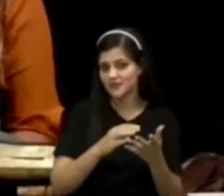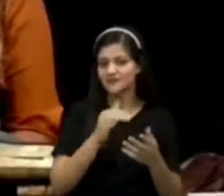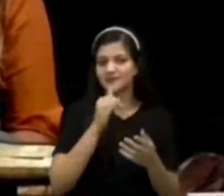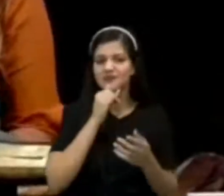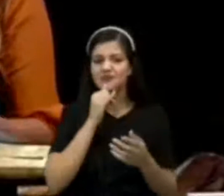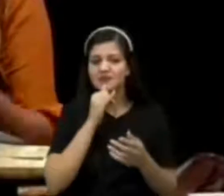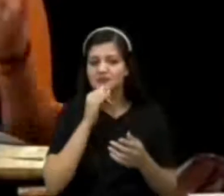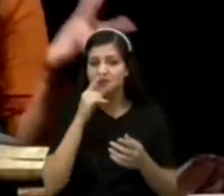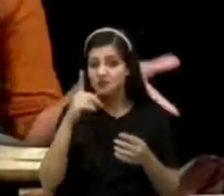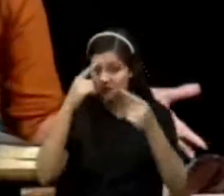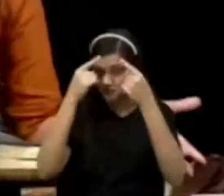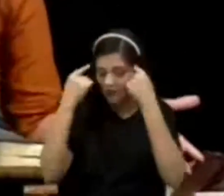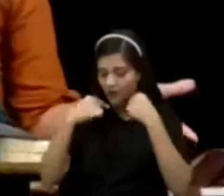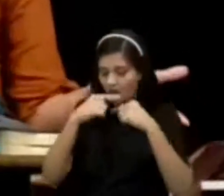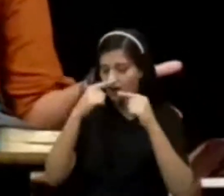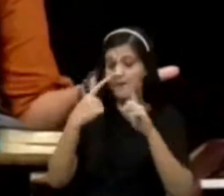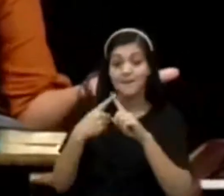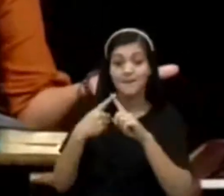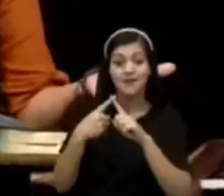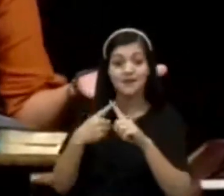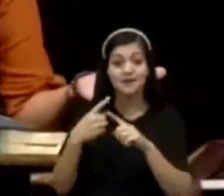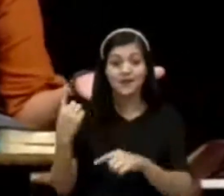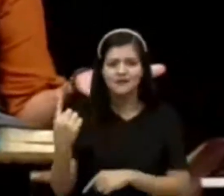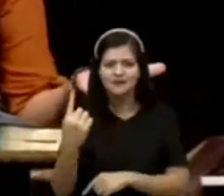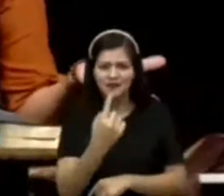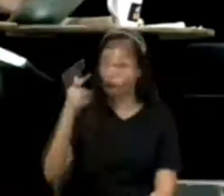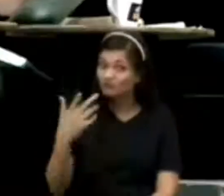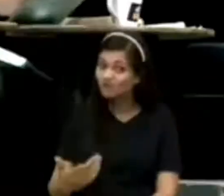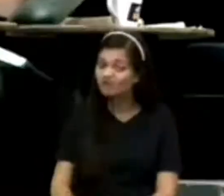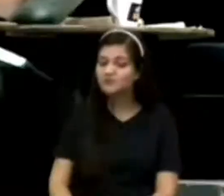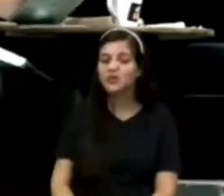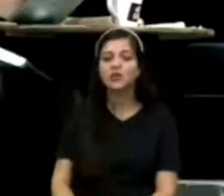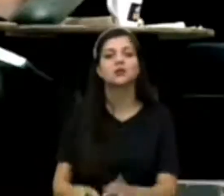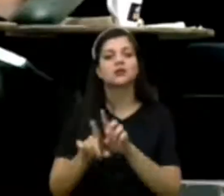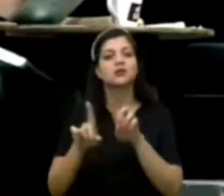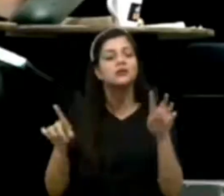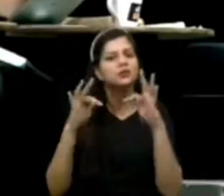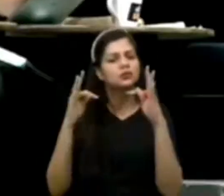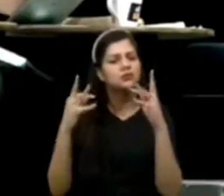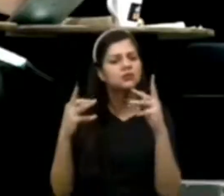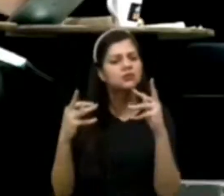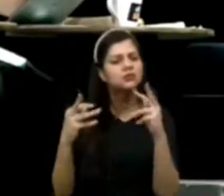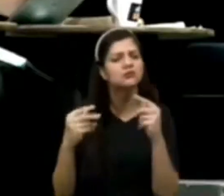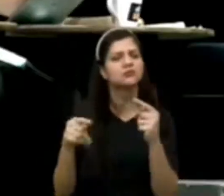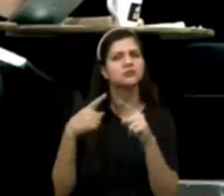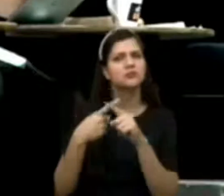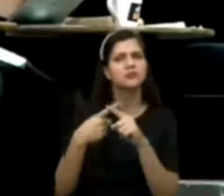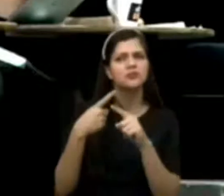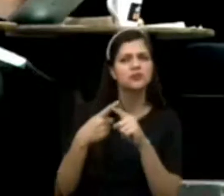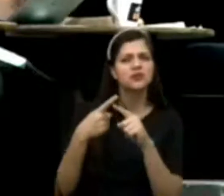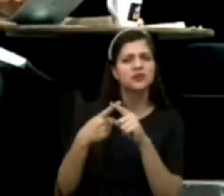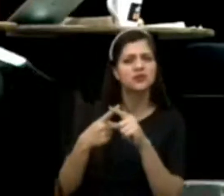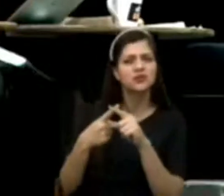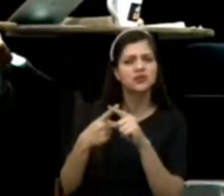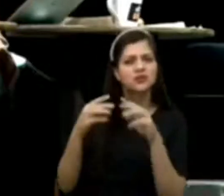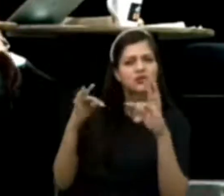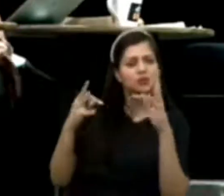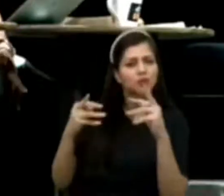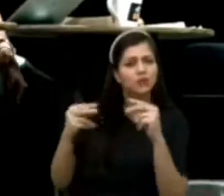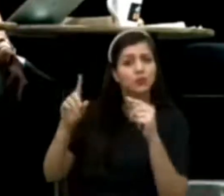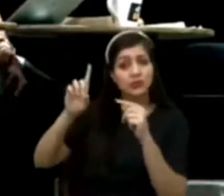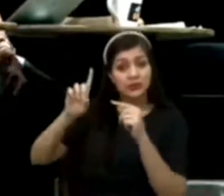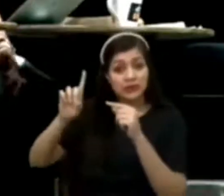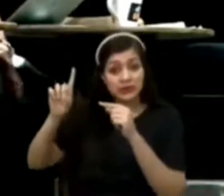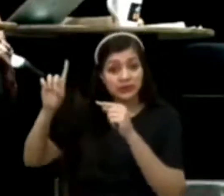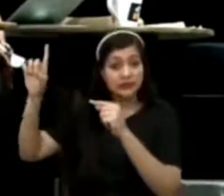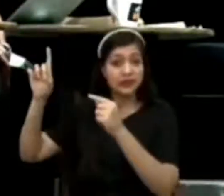digital é muito difícil, porque cada pessoa foi feita de maneira individual. Tudo que Deus não quer na nossa vida é que a gente